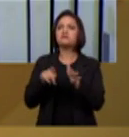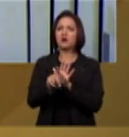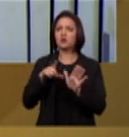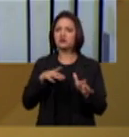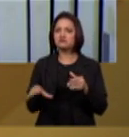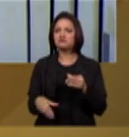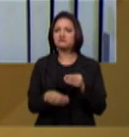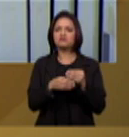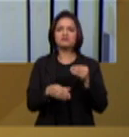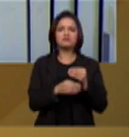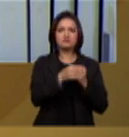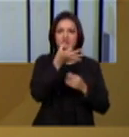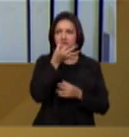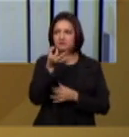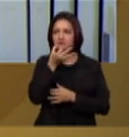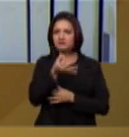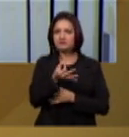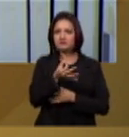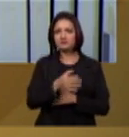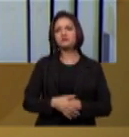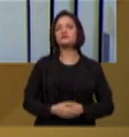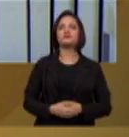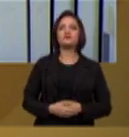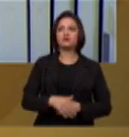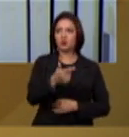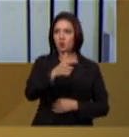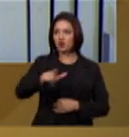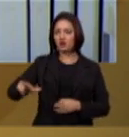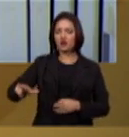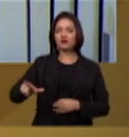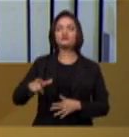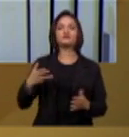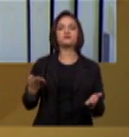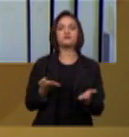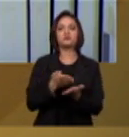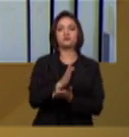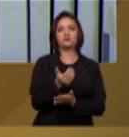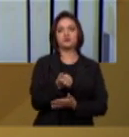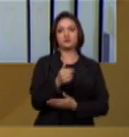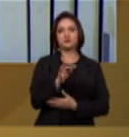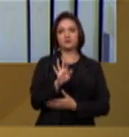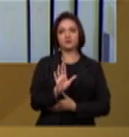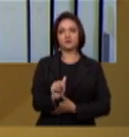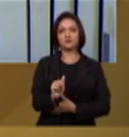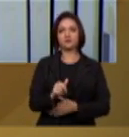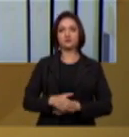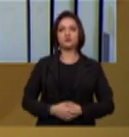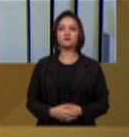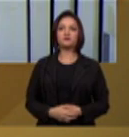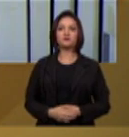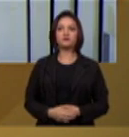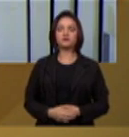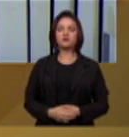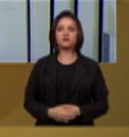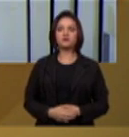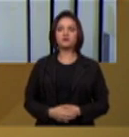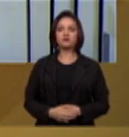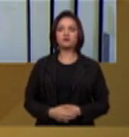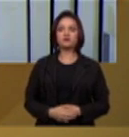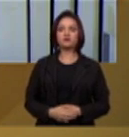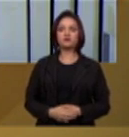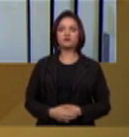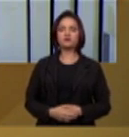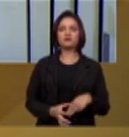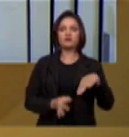Pergunto se há alguma observação a ser feita. E não havendo, declaro a ata aprovada. Ministro